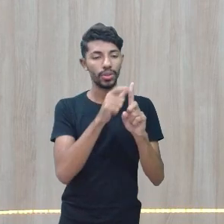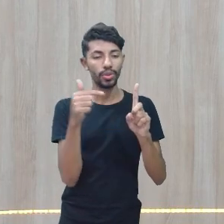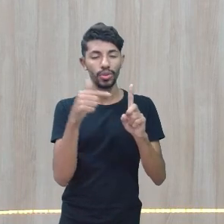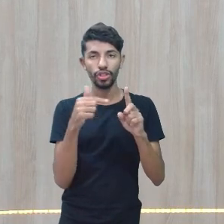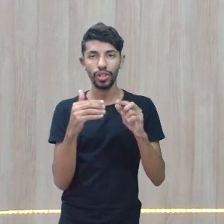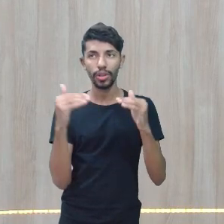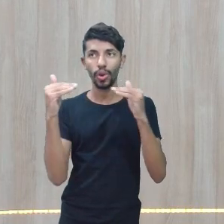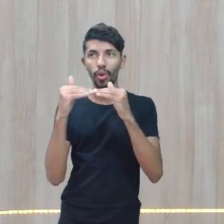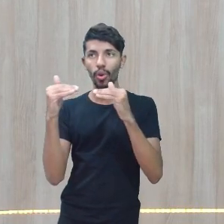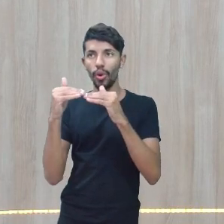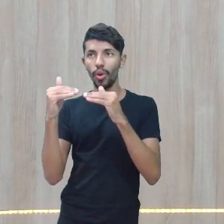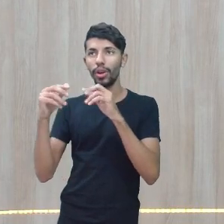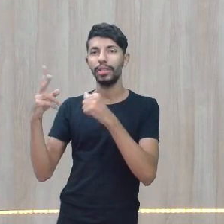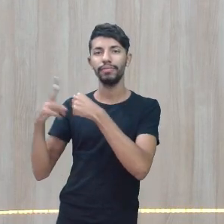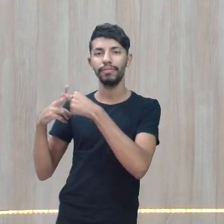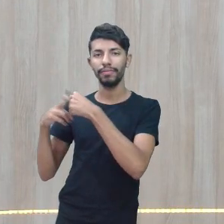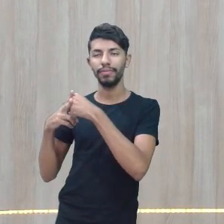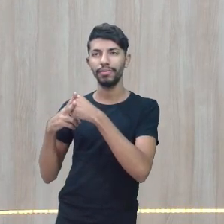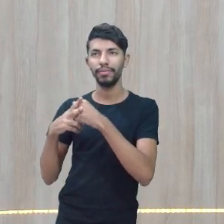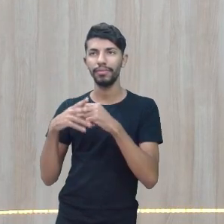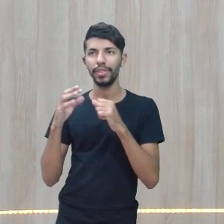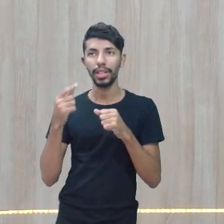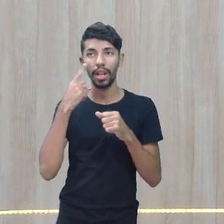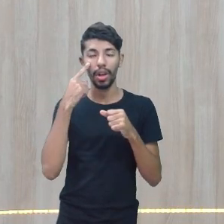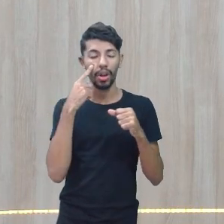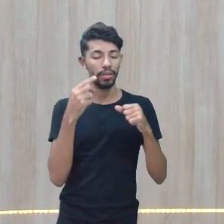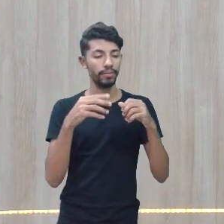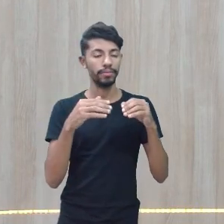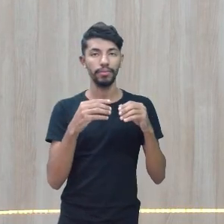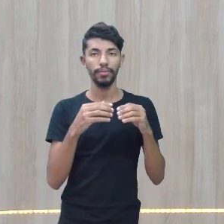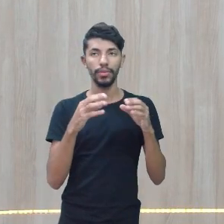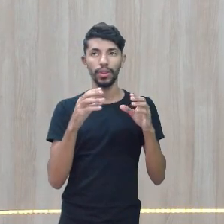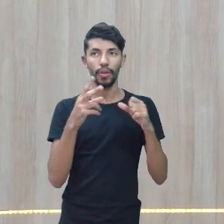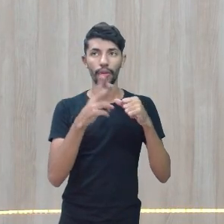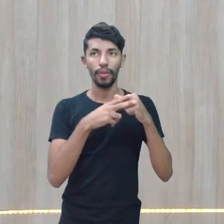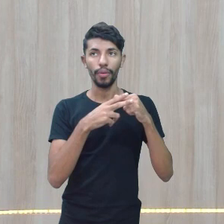terceira pessoa do plural e o verbo também, tá?